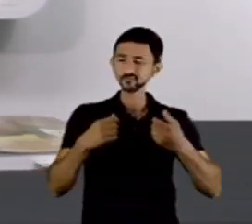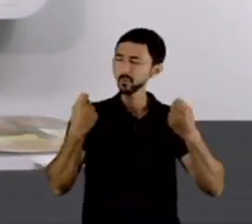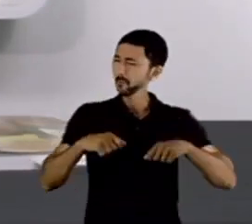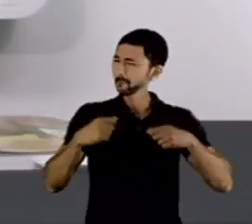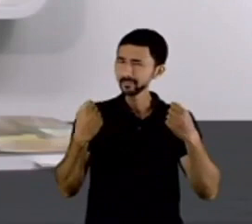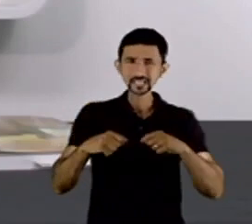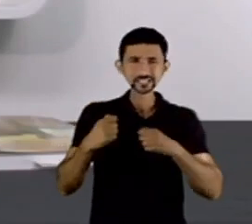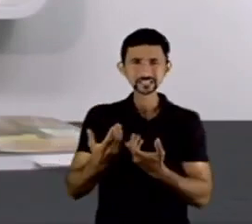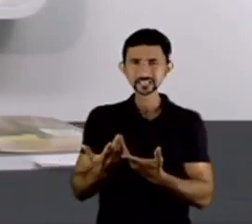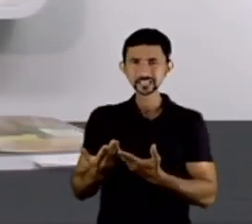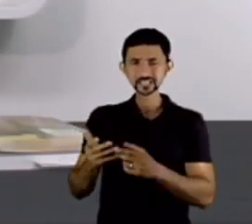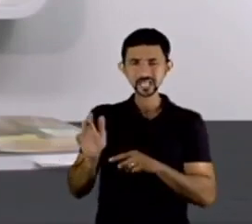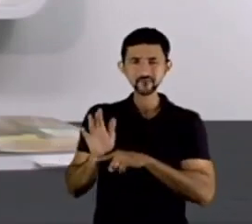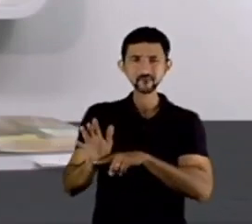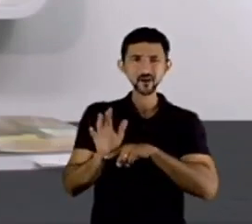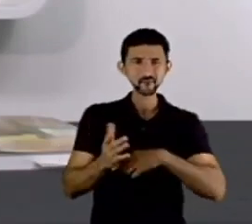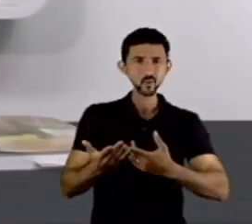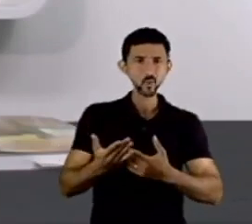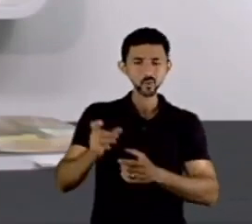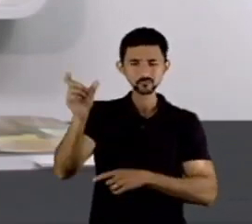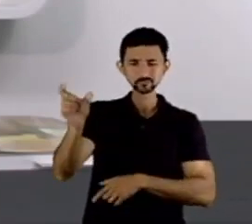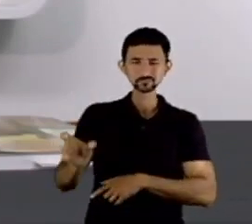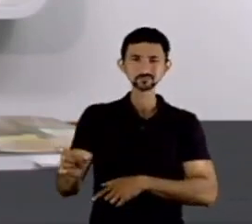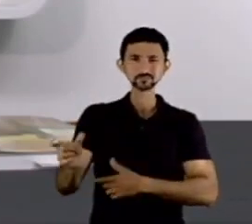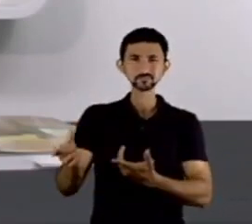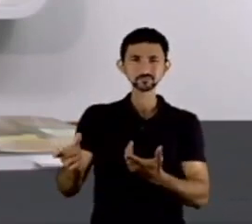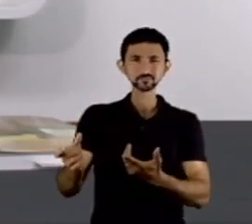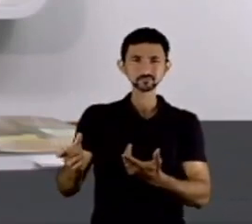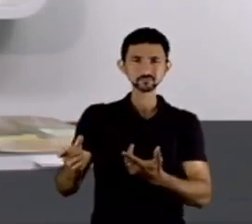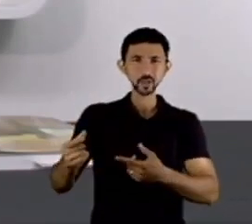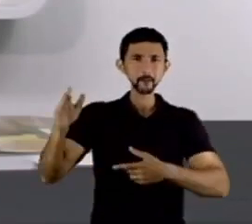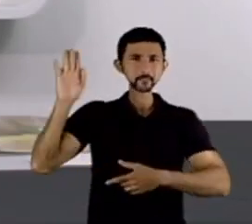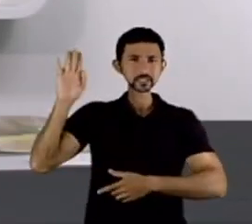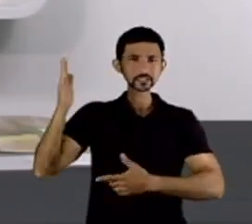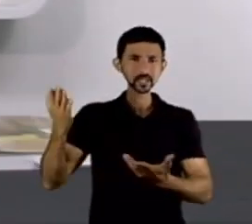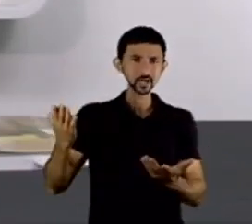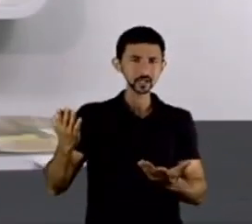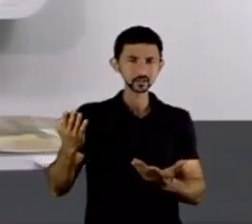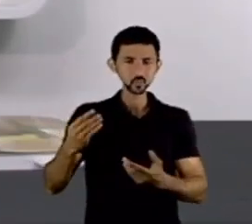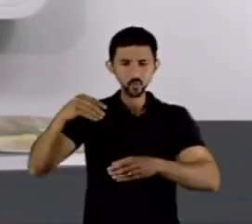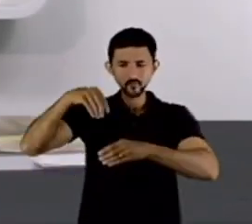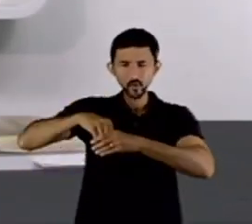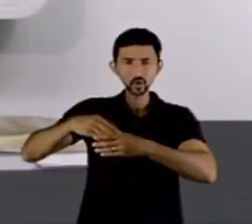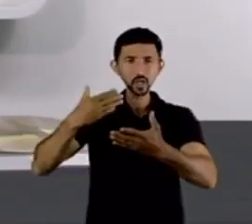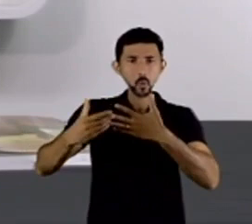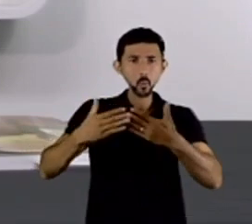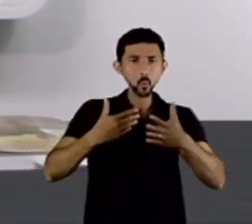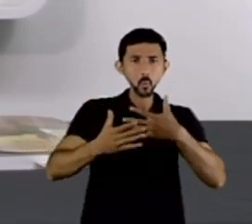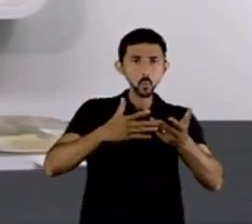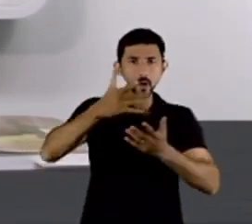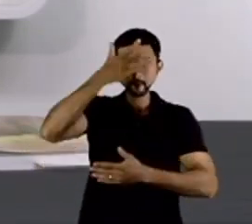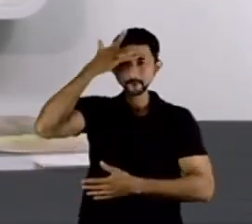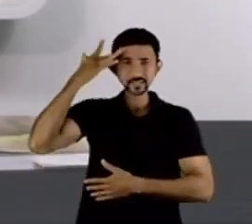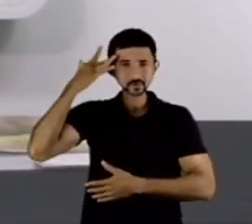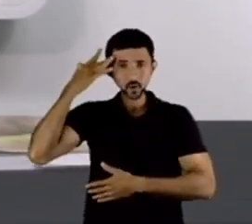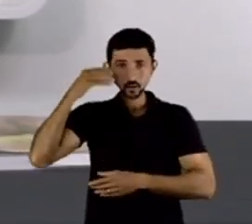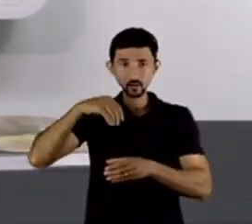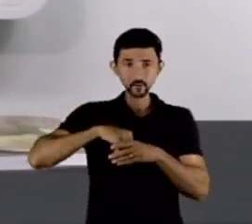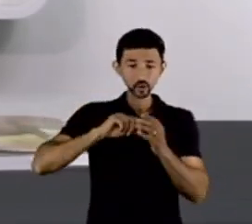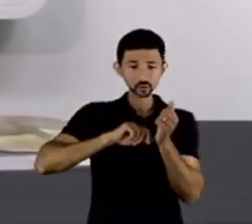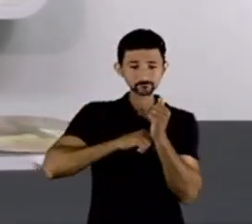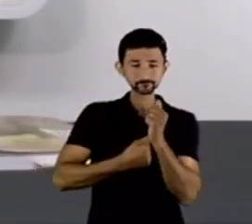retribuir favor nenhum para político. A gente pode simplesmente votar em quem a gente quiser, até porque o voto ele é